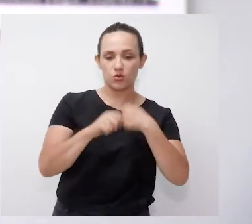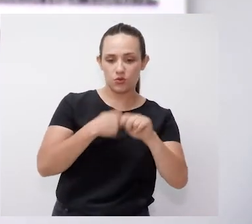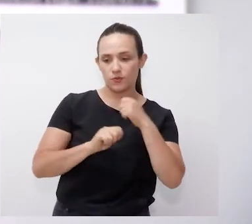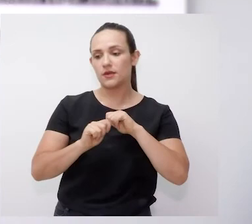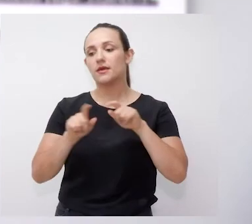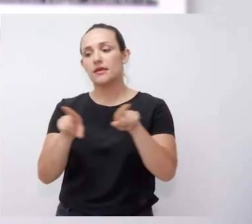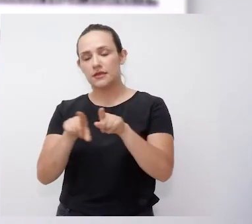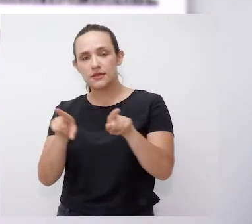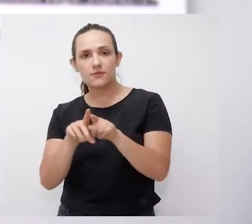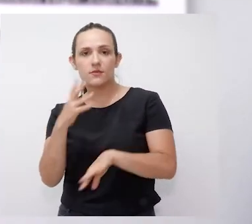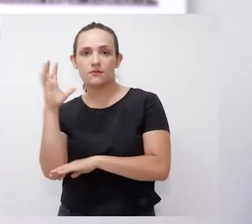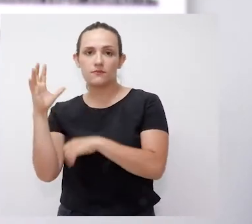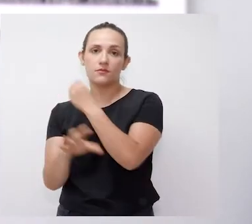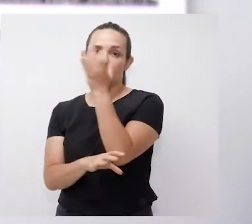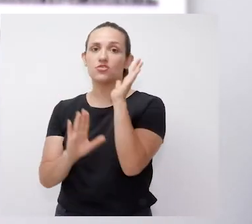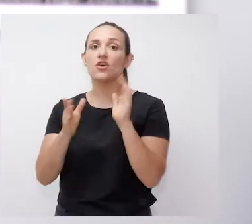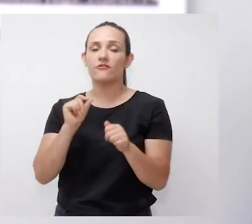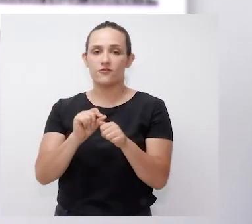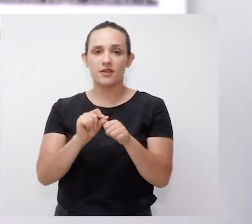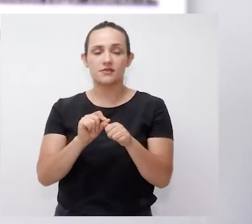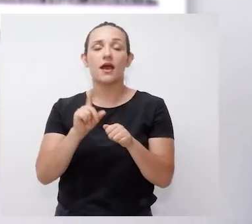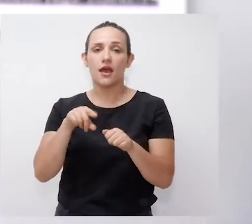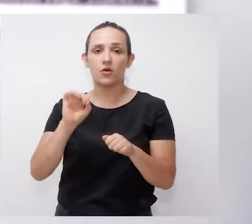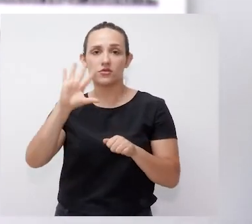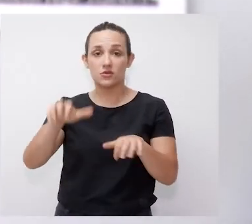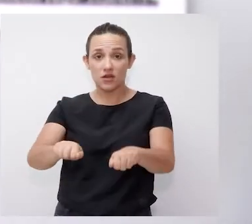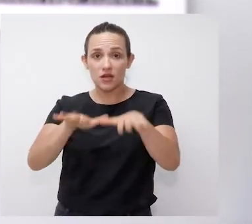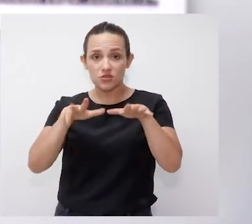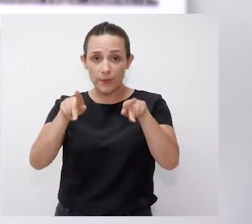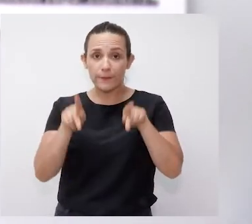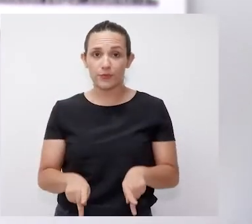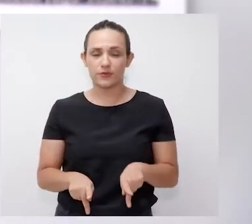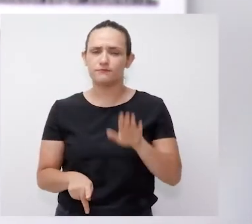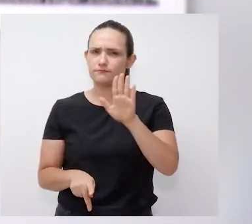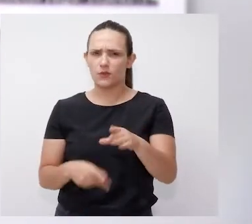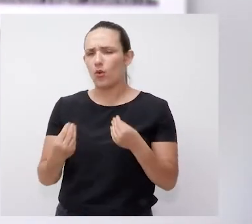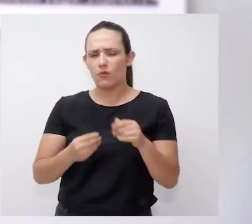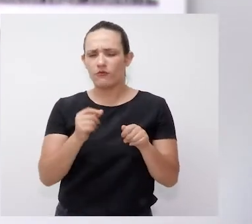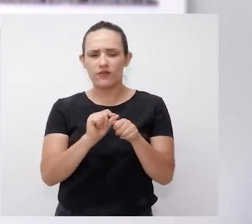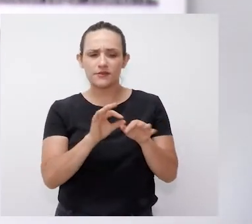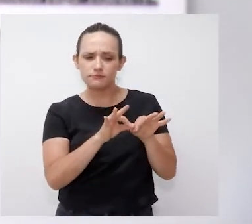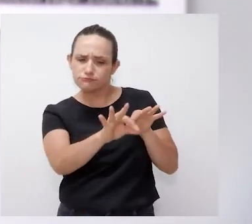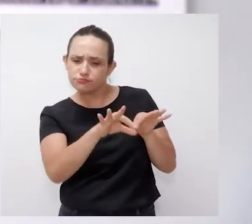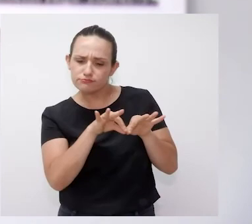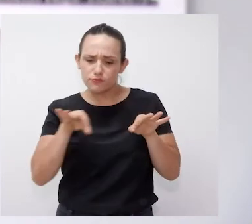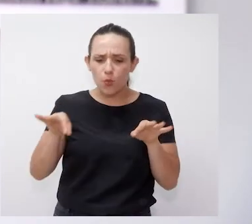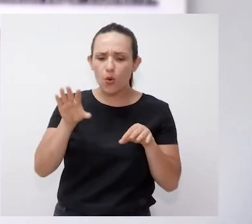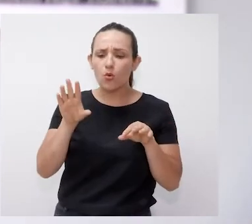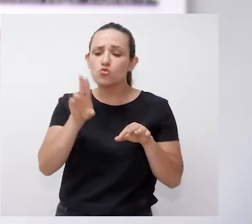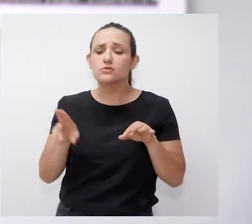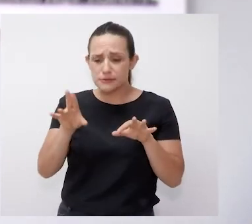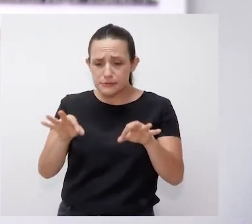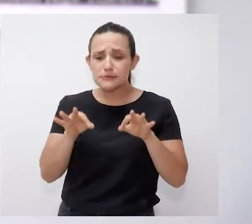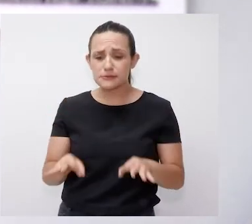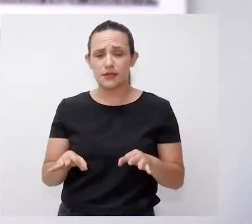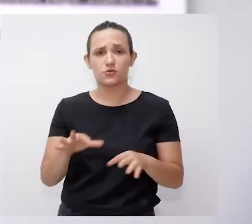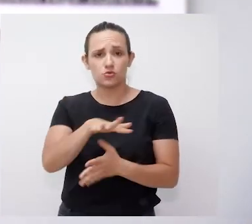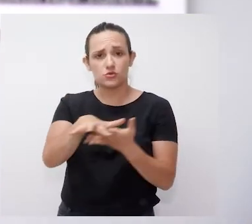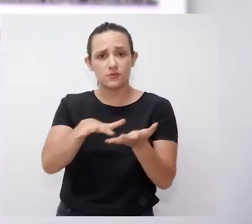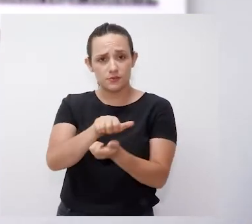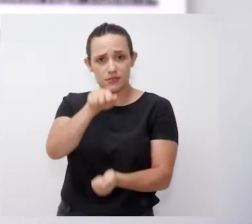e econômico da Serra da Bodoquena foram definidas em audiência pública. Este zoneamento permite a